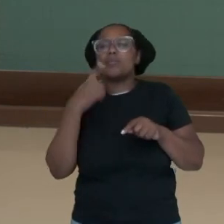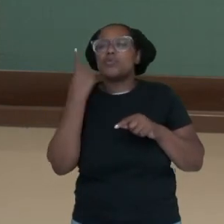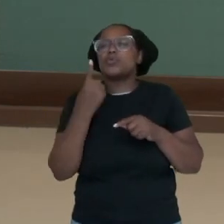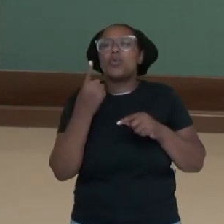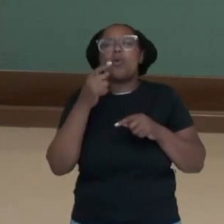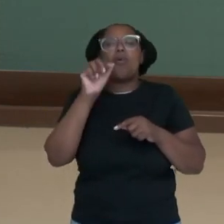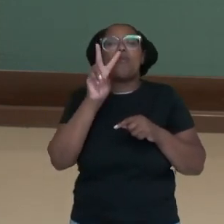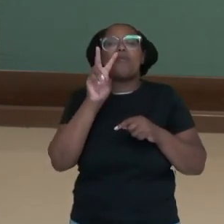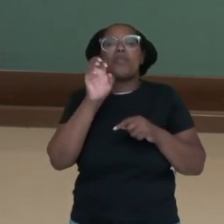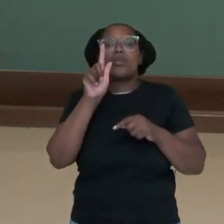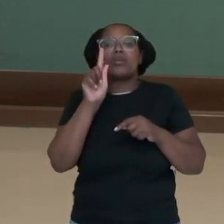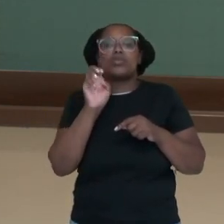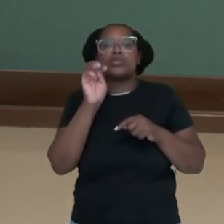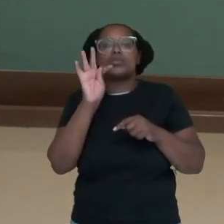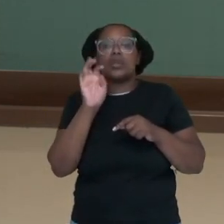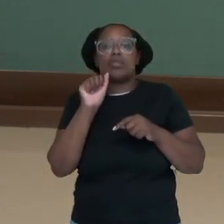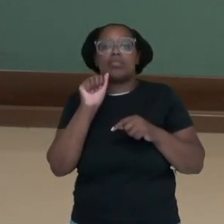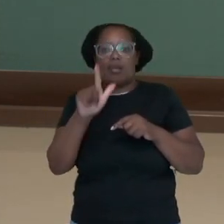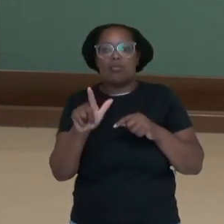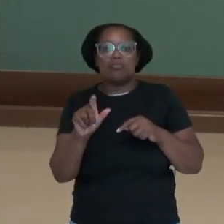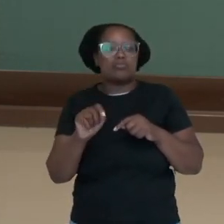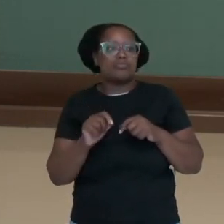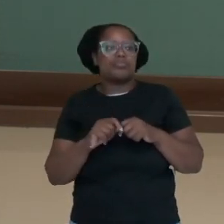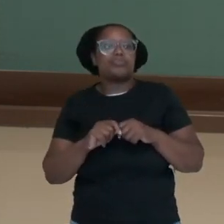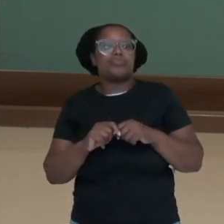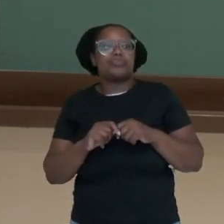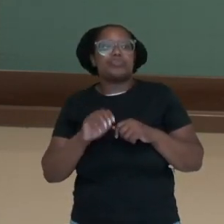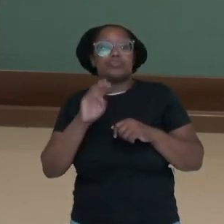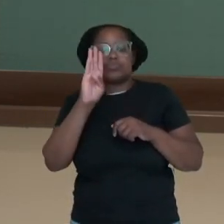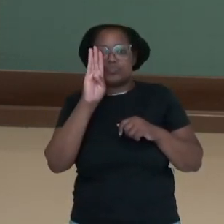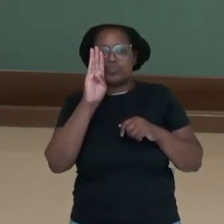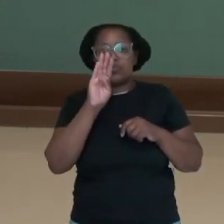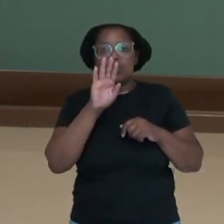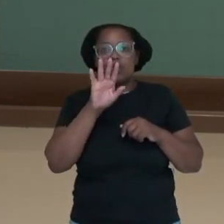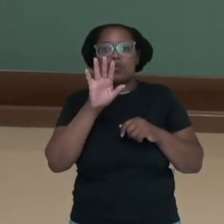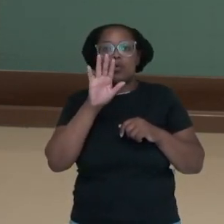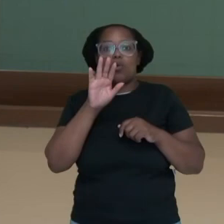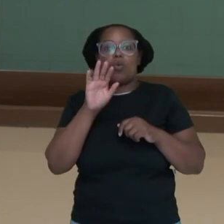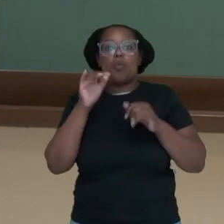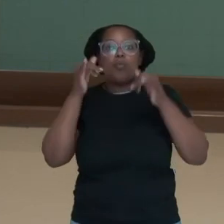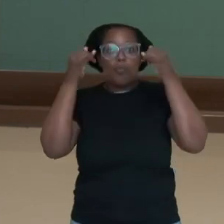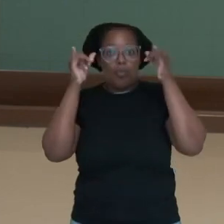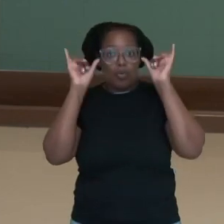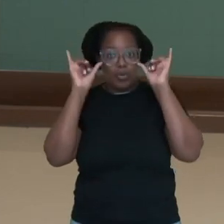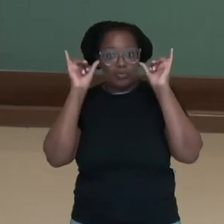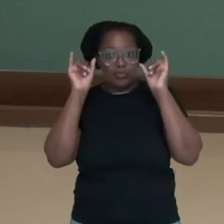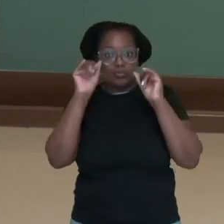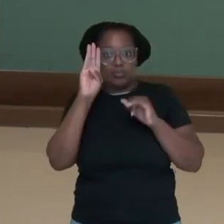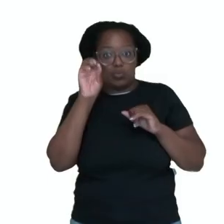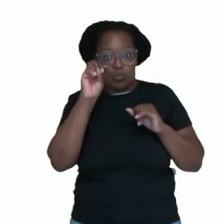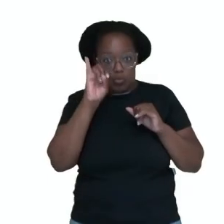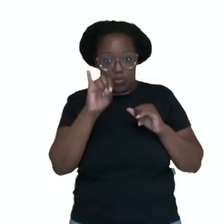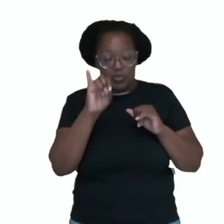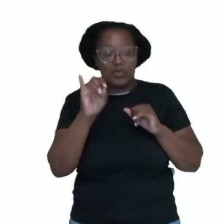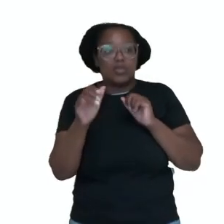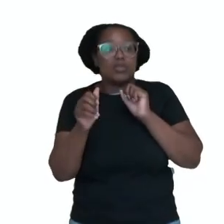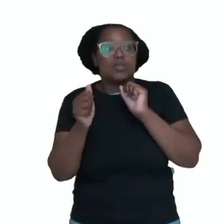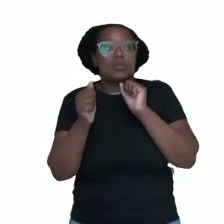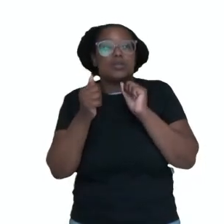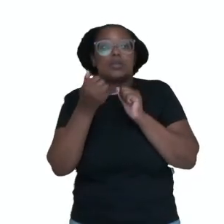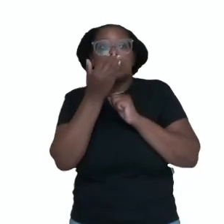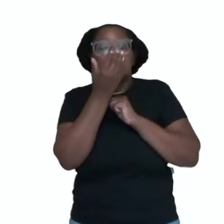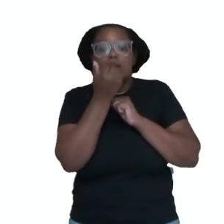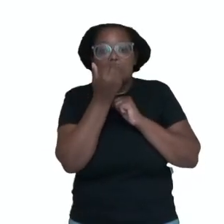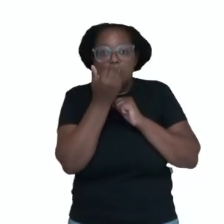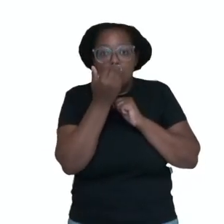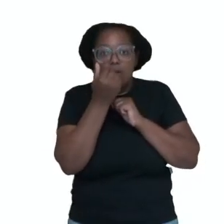quais organismos são consumidores primários? Boi e gafanhoto, porque nós temos dois herbívoros nessa teia. Boi se alimenta